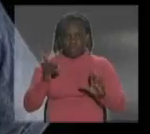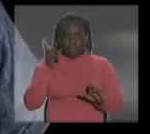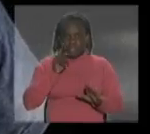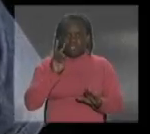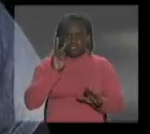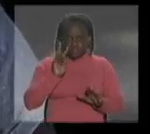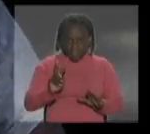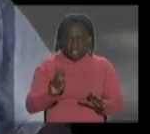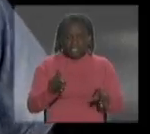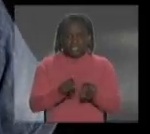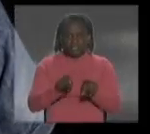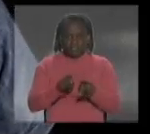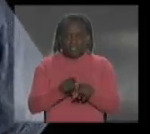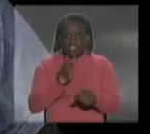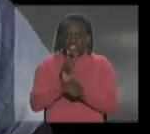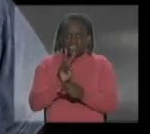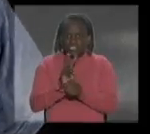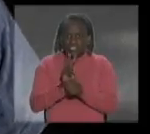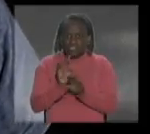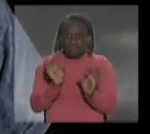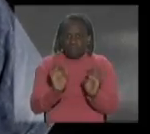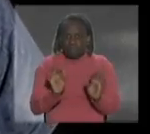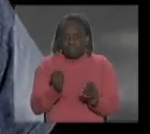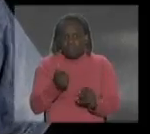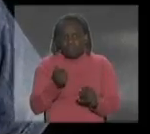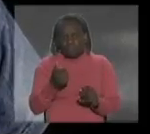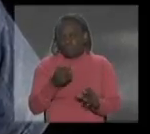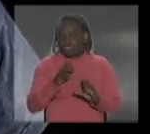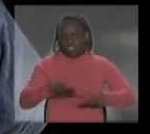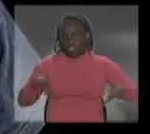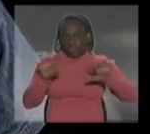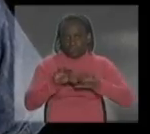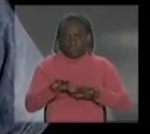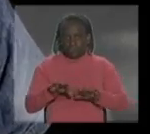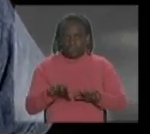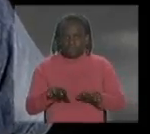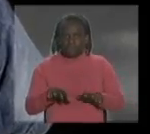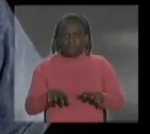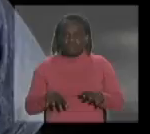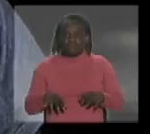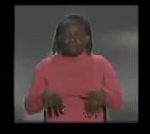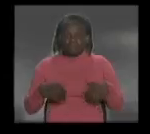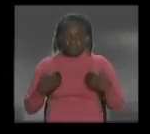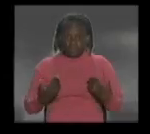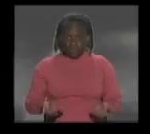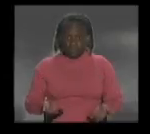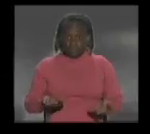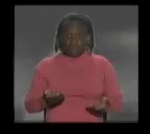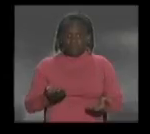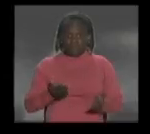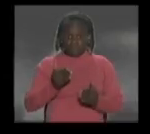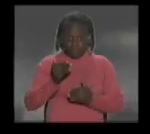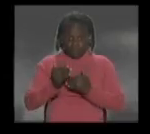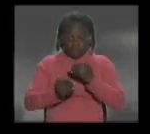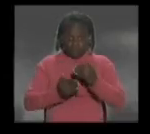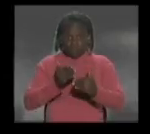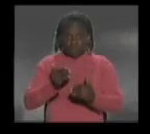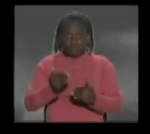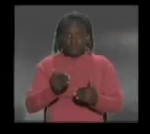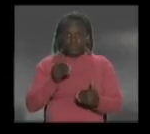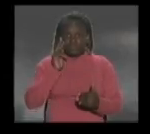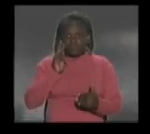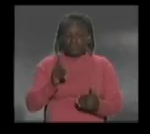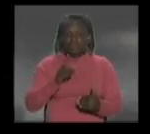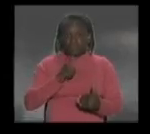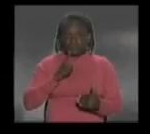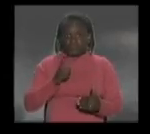consegue ver essa escala de uma subrepresentação de um modo geral. Né? E aí, nesse processo, você